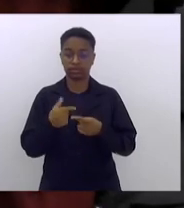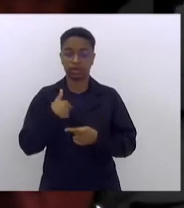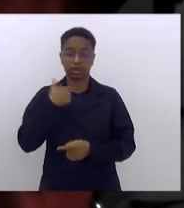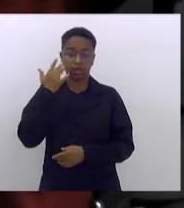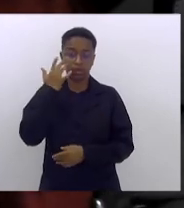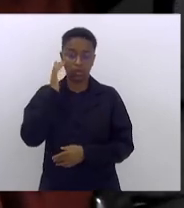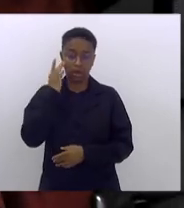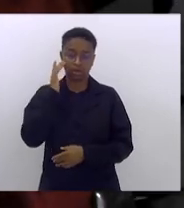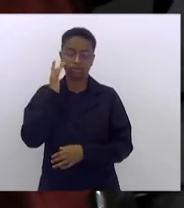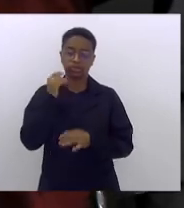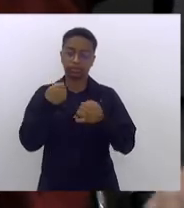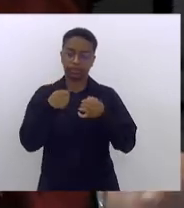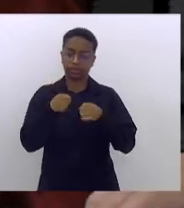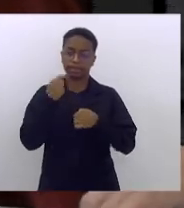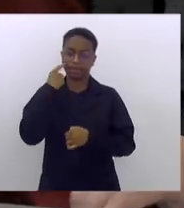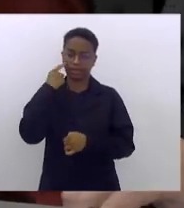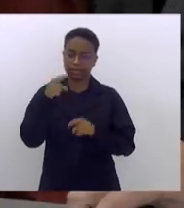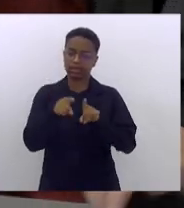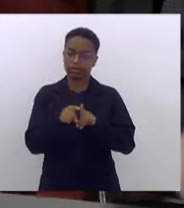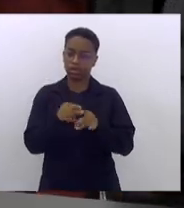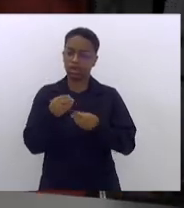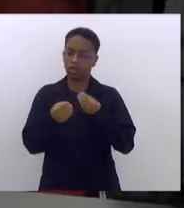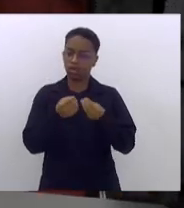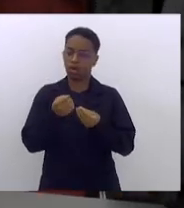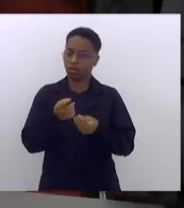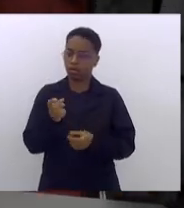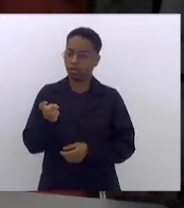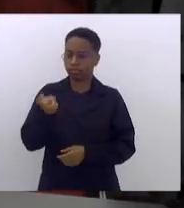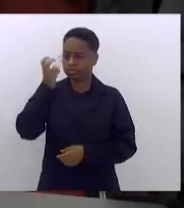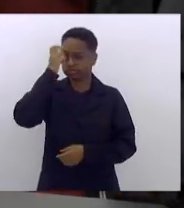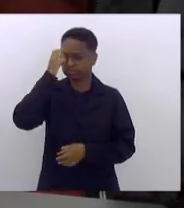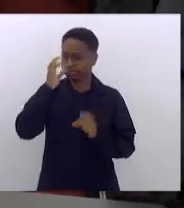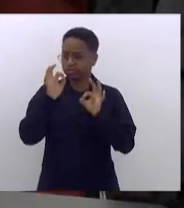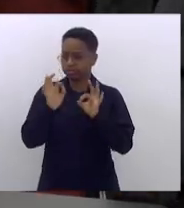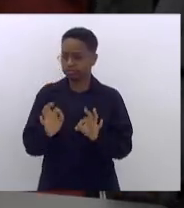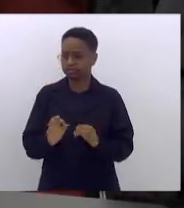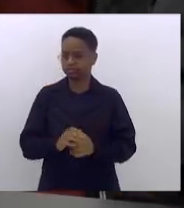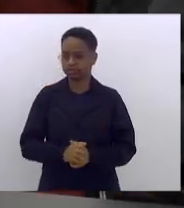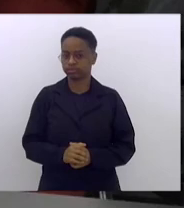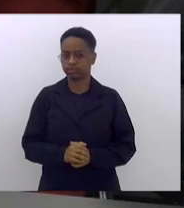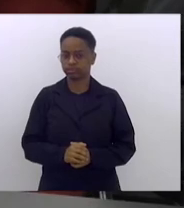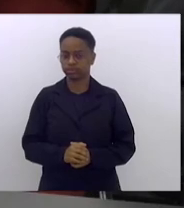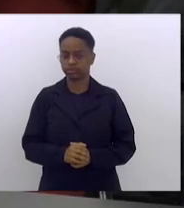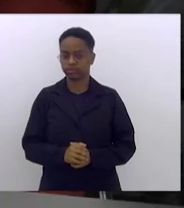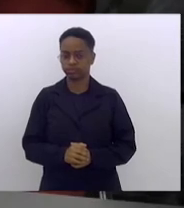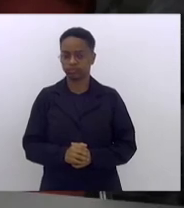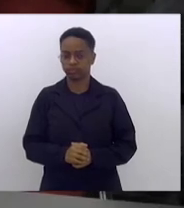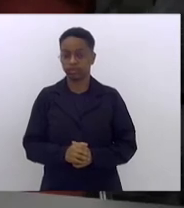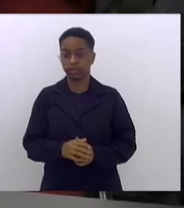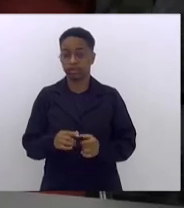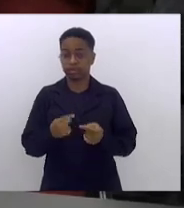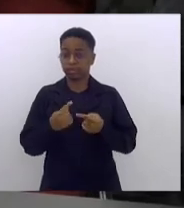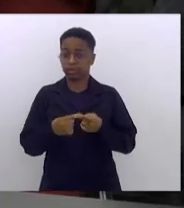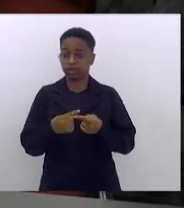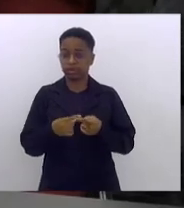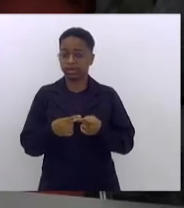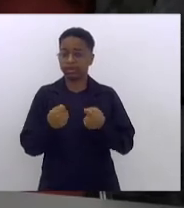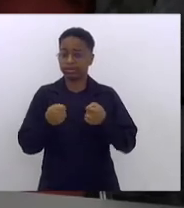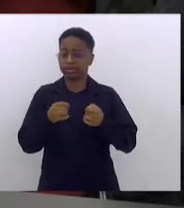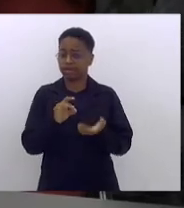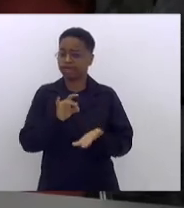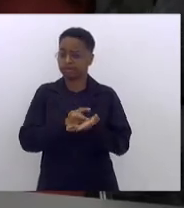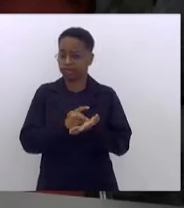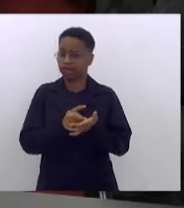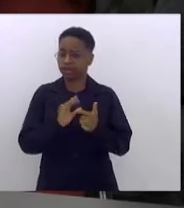que pesar a nossa honestidade intelectual, né, nos processos, né? A honestidade intelectual ela não pode estar acima